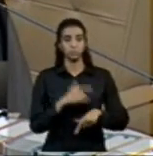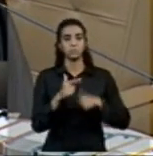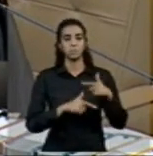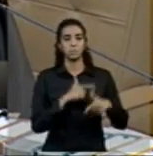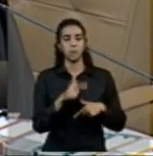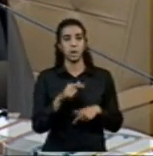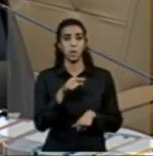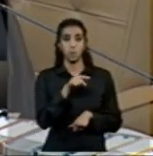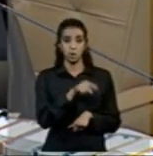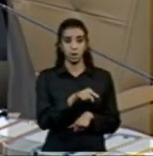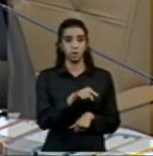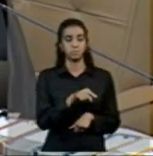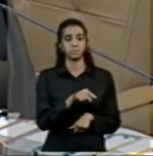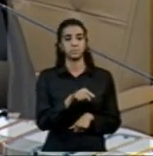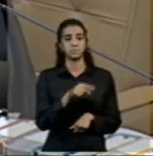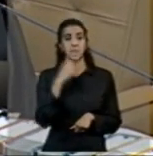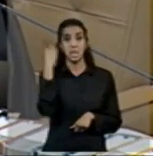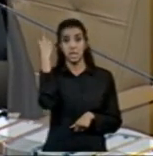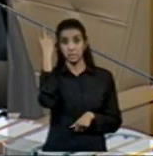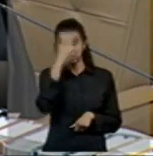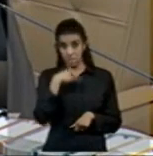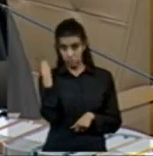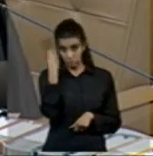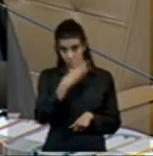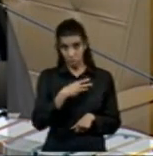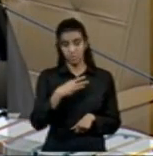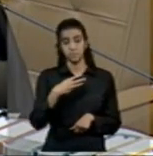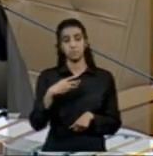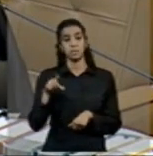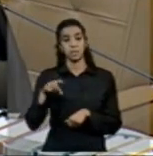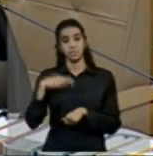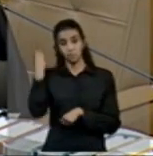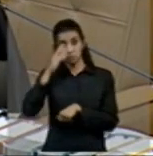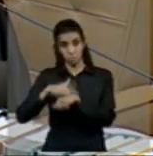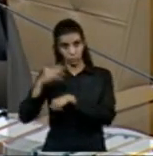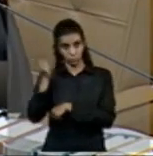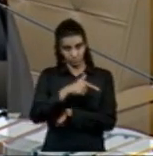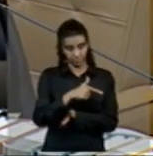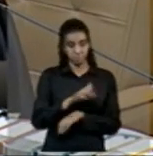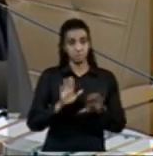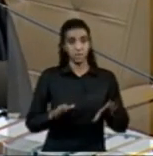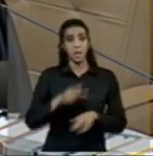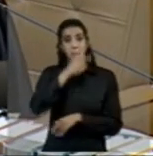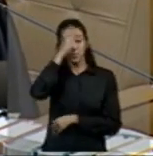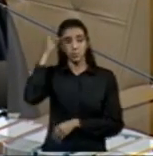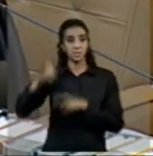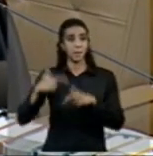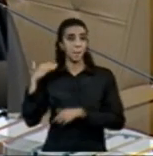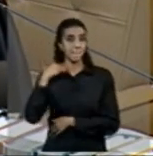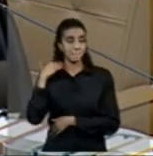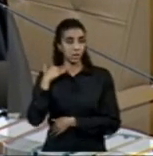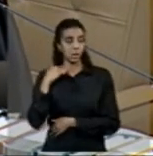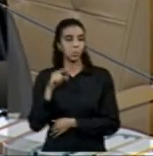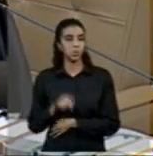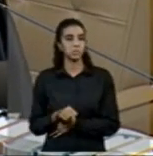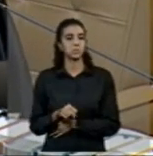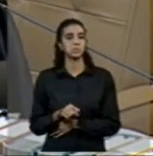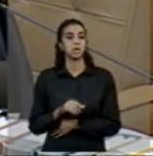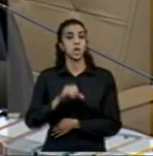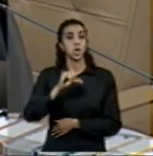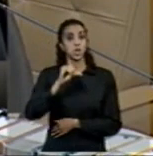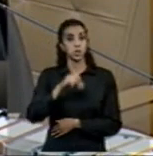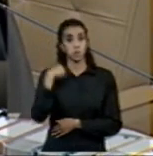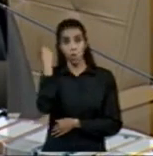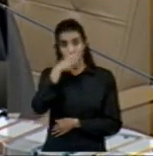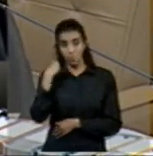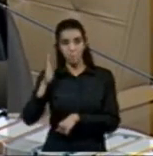em média, 3 horas de trabalho a mais. No caso dos trabalhadores bancários, essa estimativa alcança a cifra de 9 horas